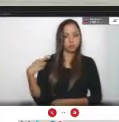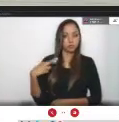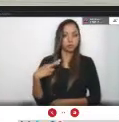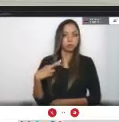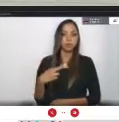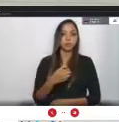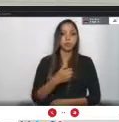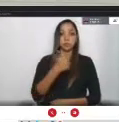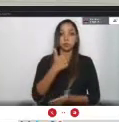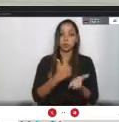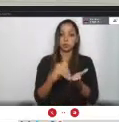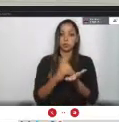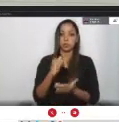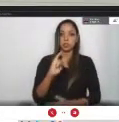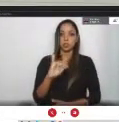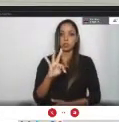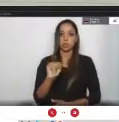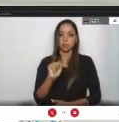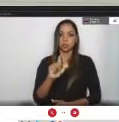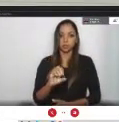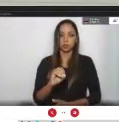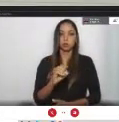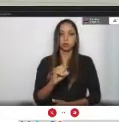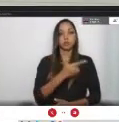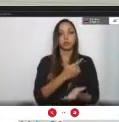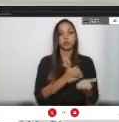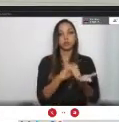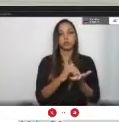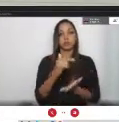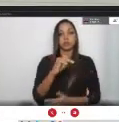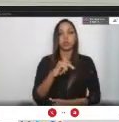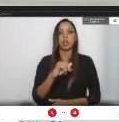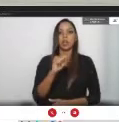secretário, Ítalo de Siqueira. Segundo secretário, José Afrânio Bezerra.